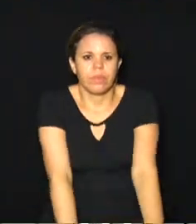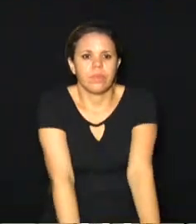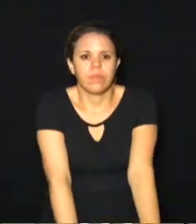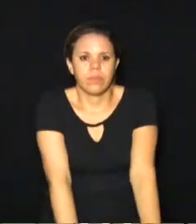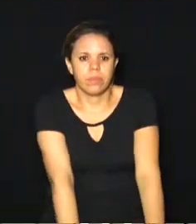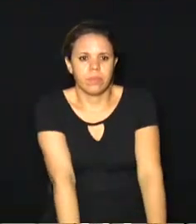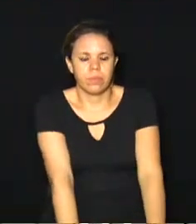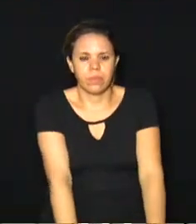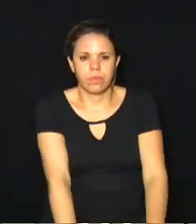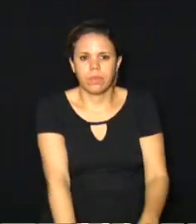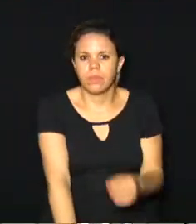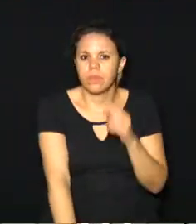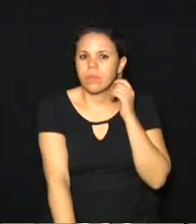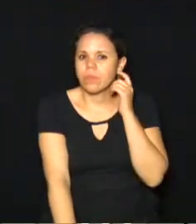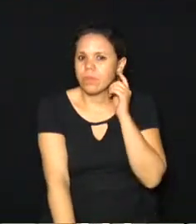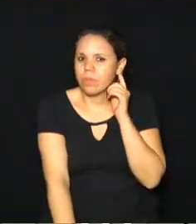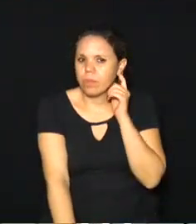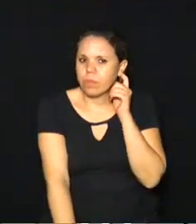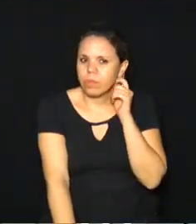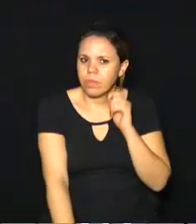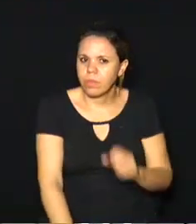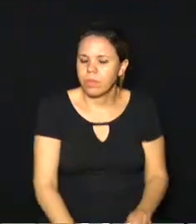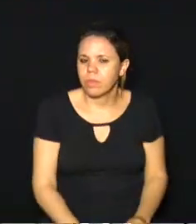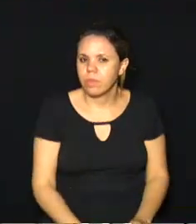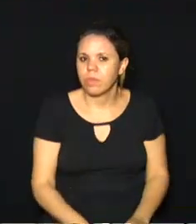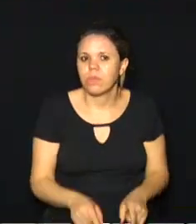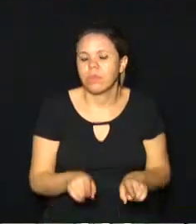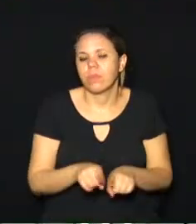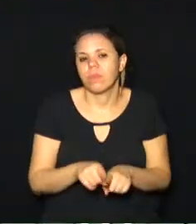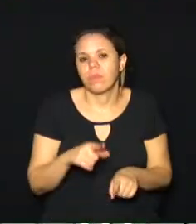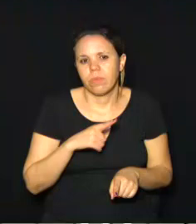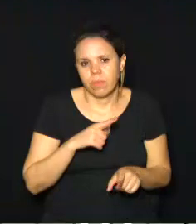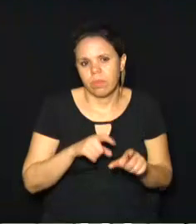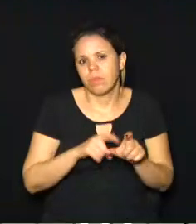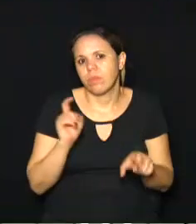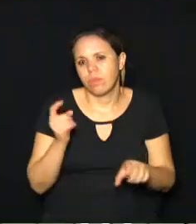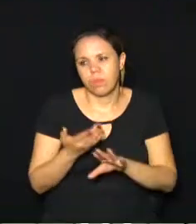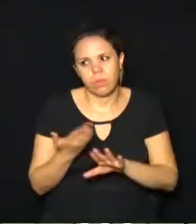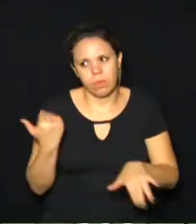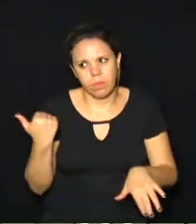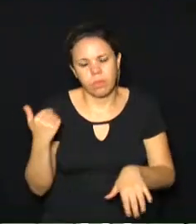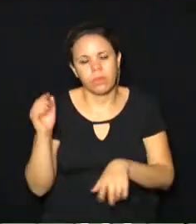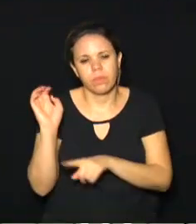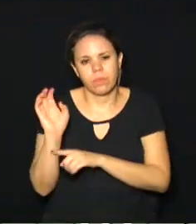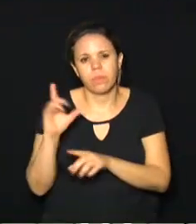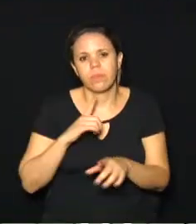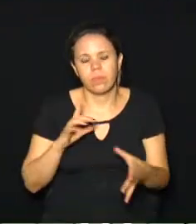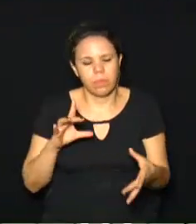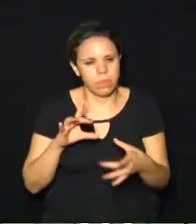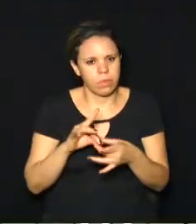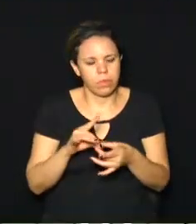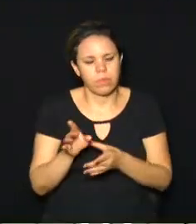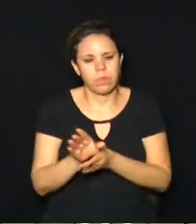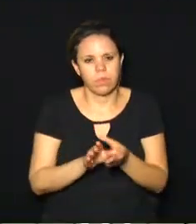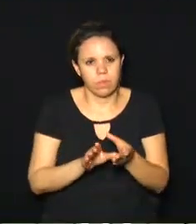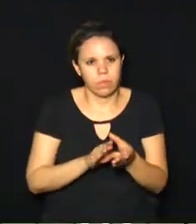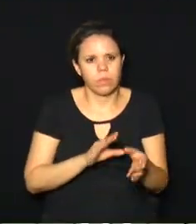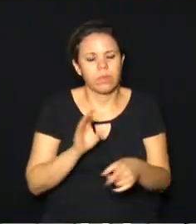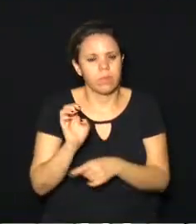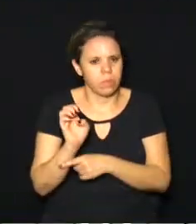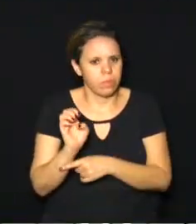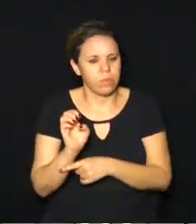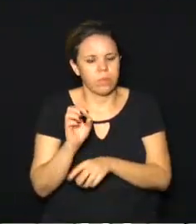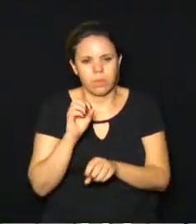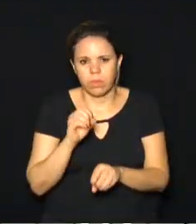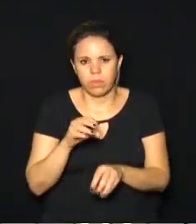do mesmo sistema. Apesar de ter a sua independência, mas é vinculado ao Conselho Estadual de Educação, o que